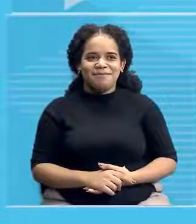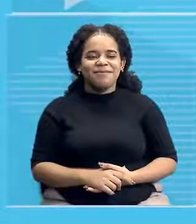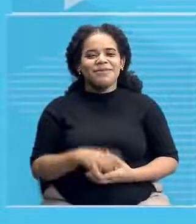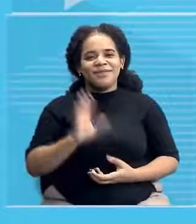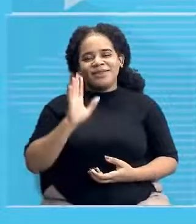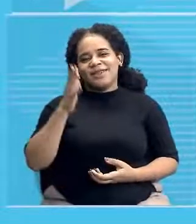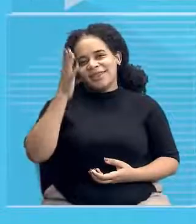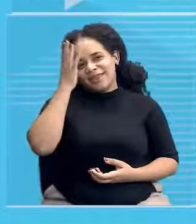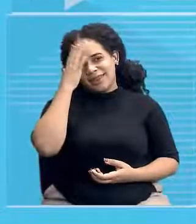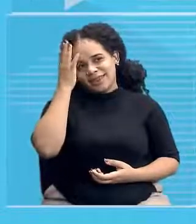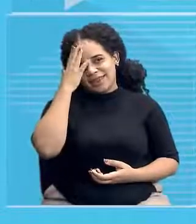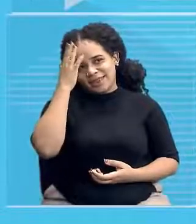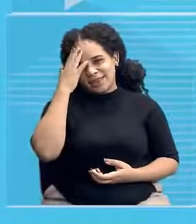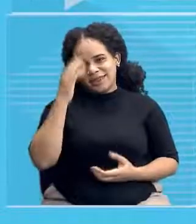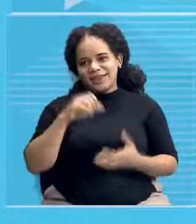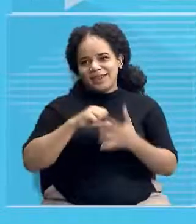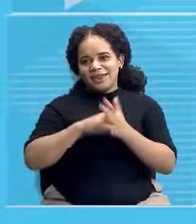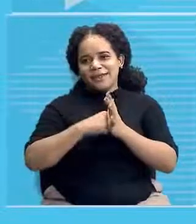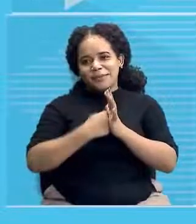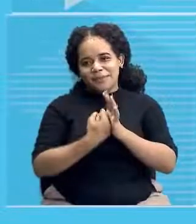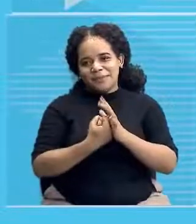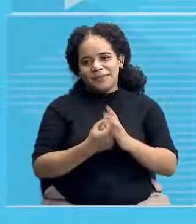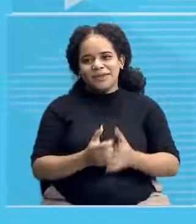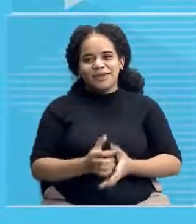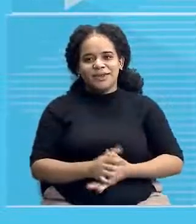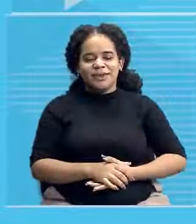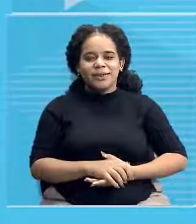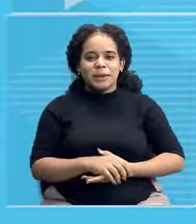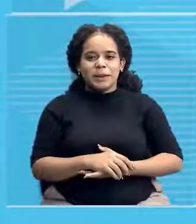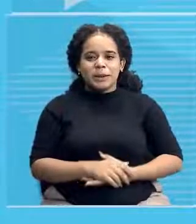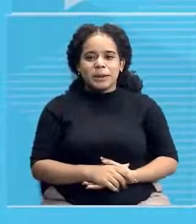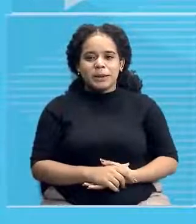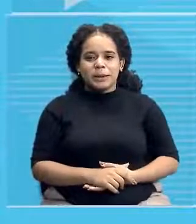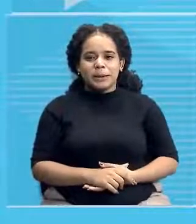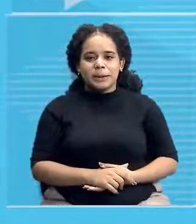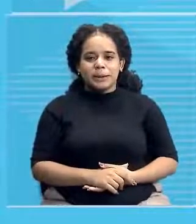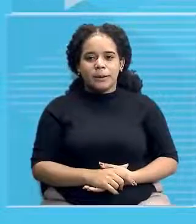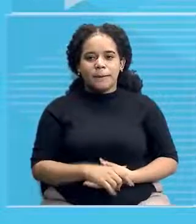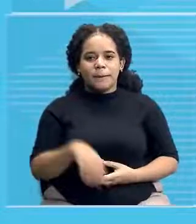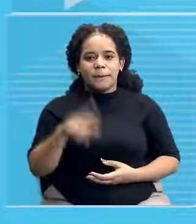já sei. Manda tirar aí. Professora Sheila.